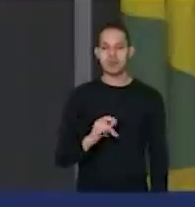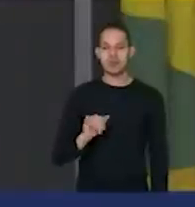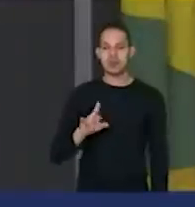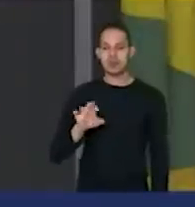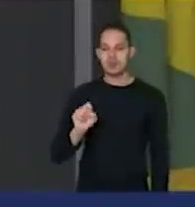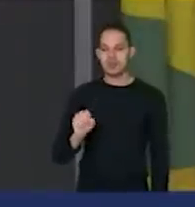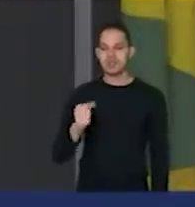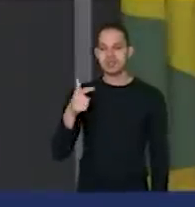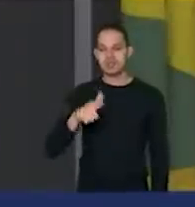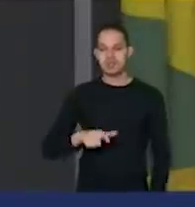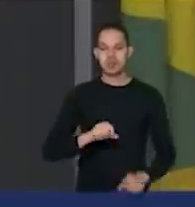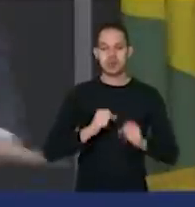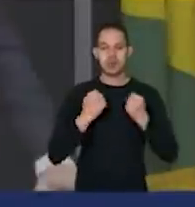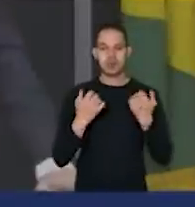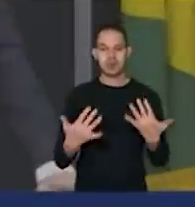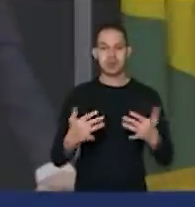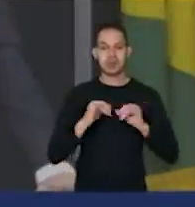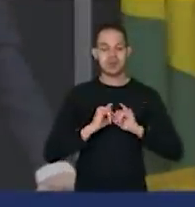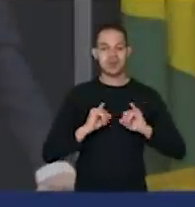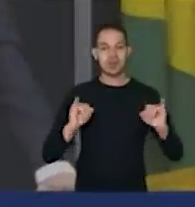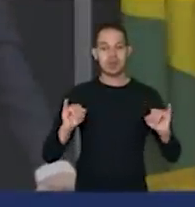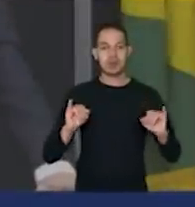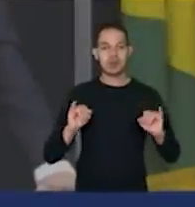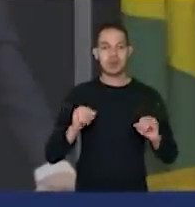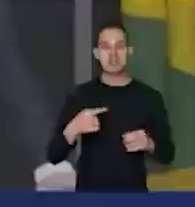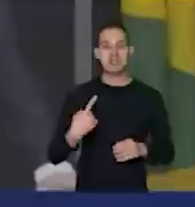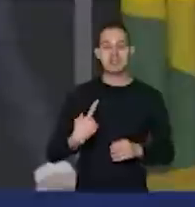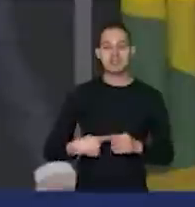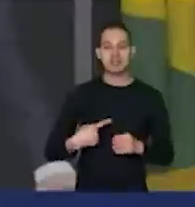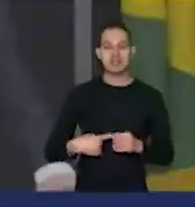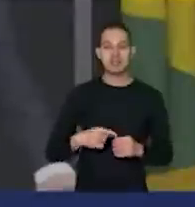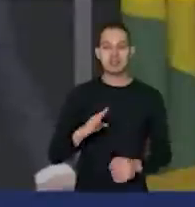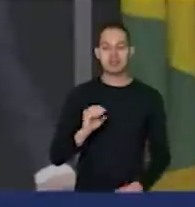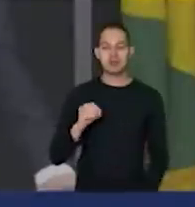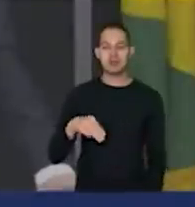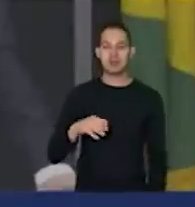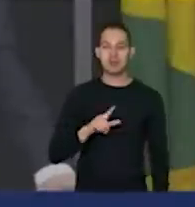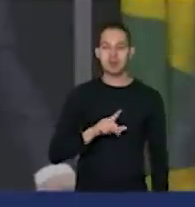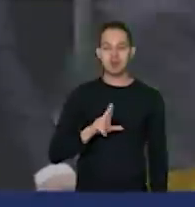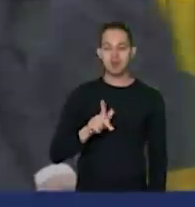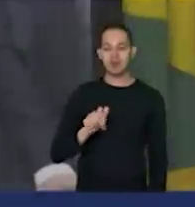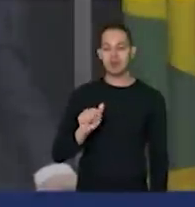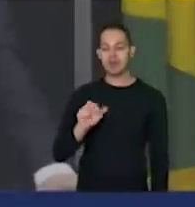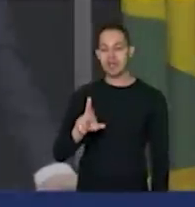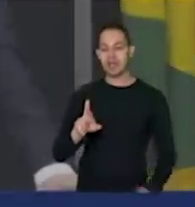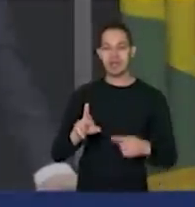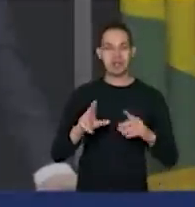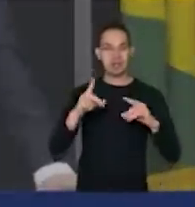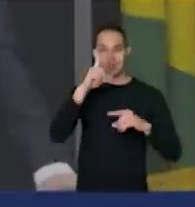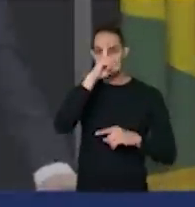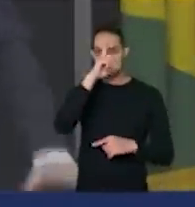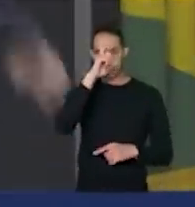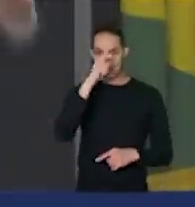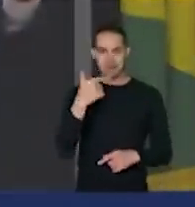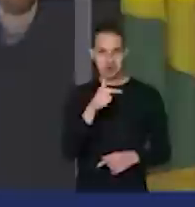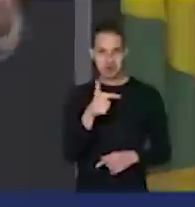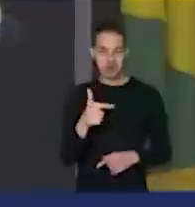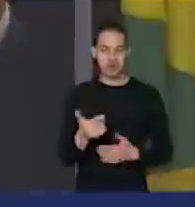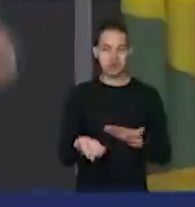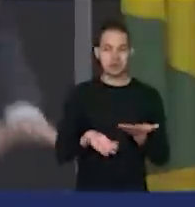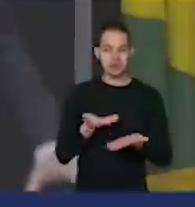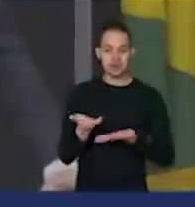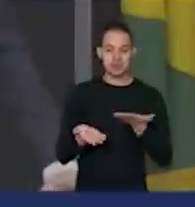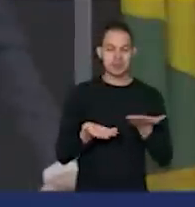neste plenário, a cidade de Bom Lugar, que nem hospital tem, aumentou seus atendimentos de saúde, ou diz